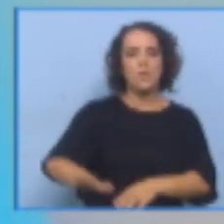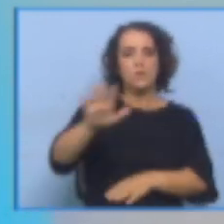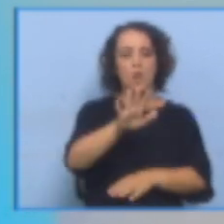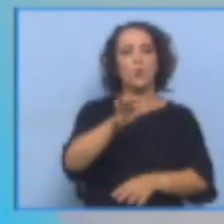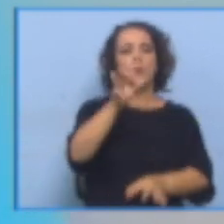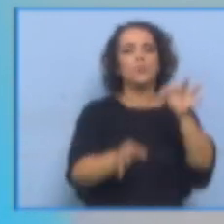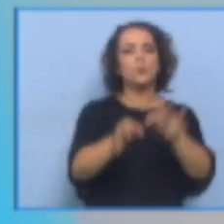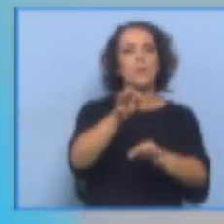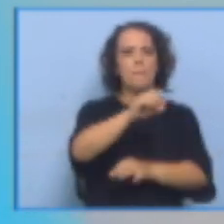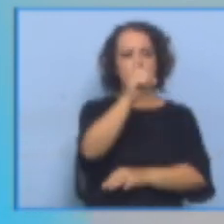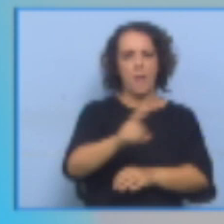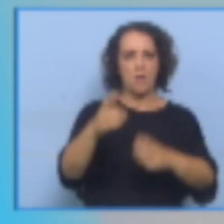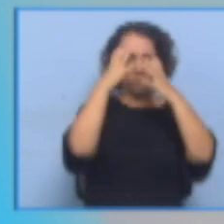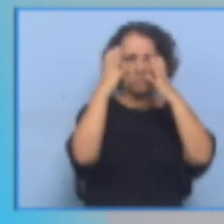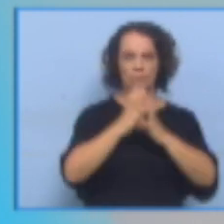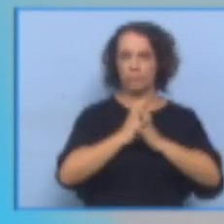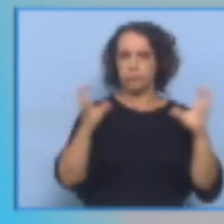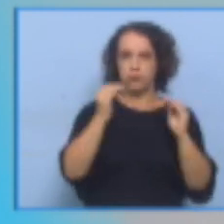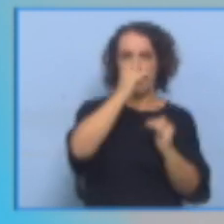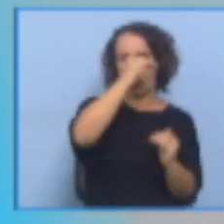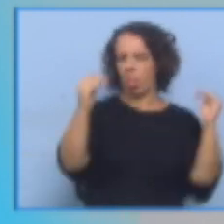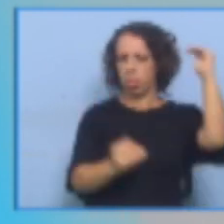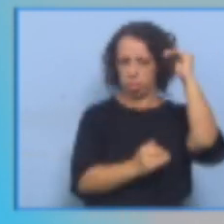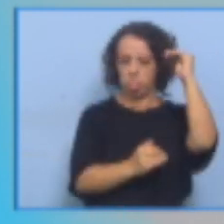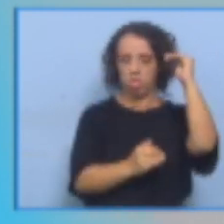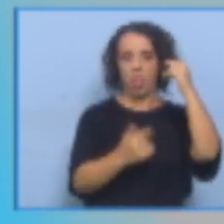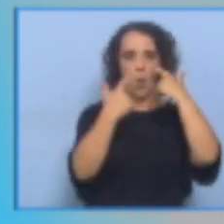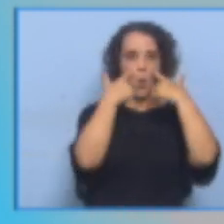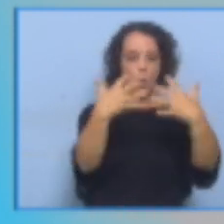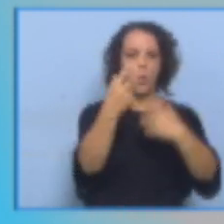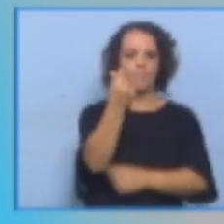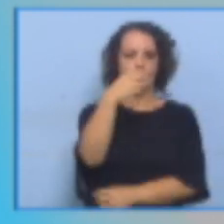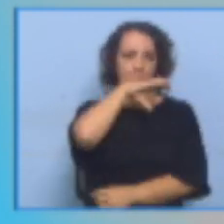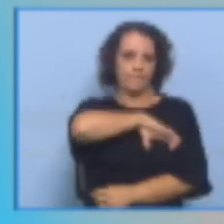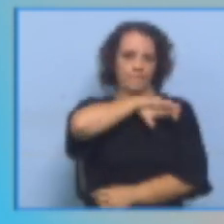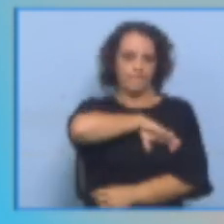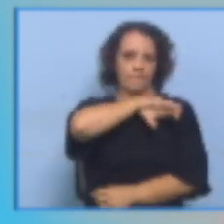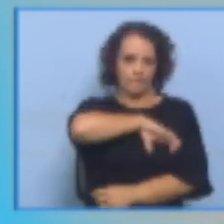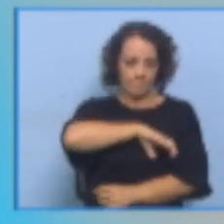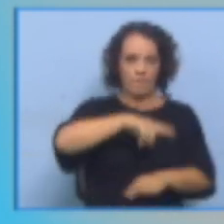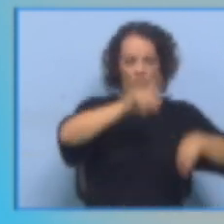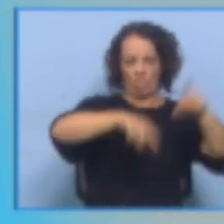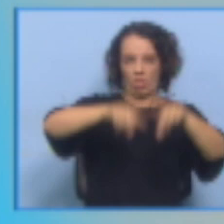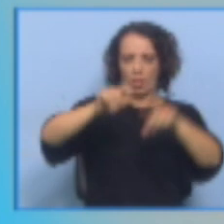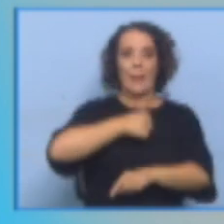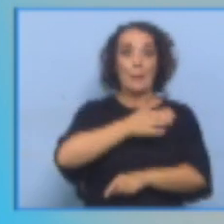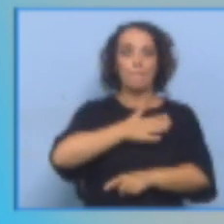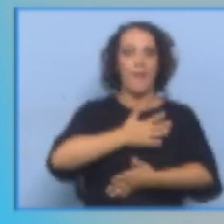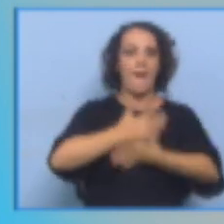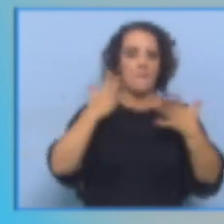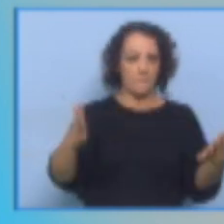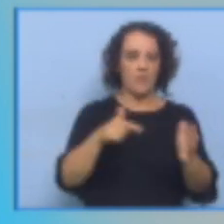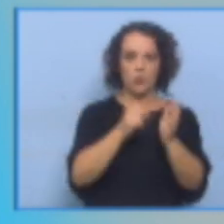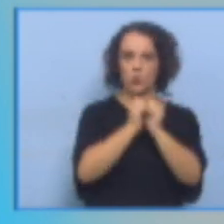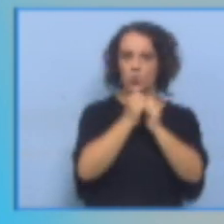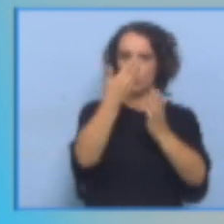e Paz, chocante desigualdade, que denuncia a discrepância salarial que vigora nas grandes empresas. Um